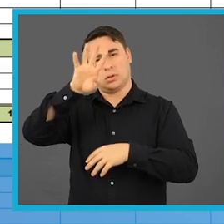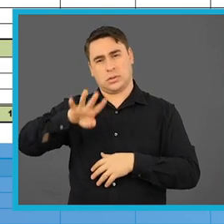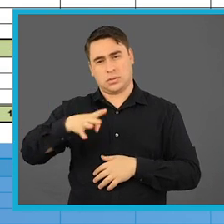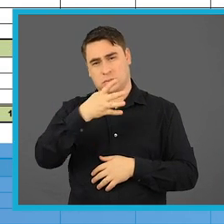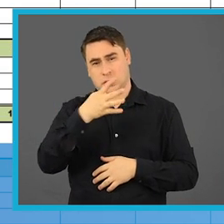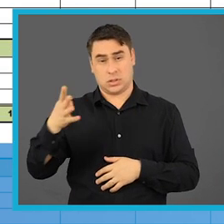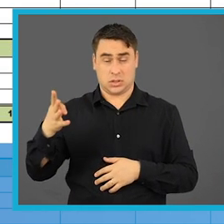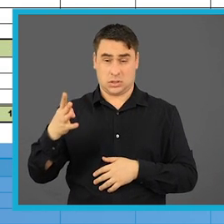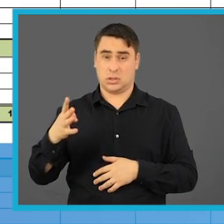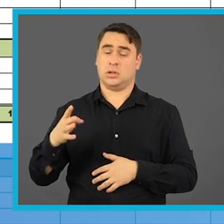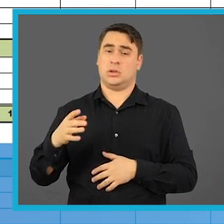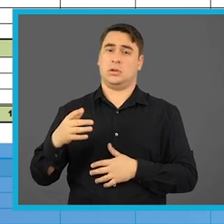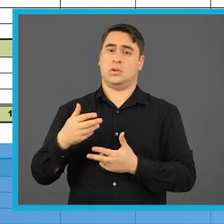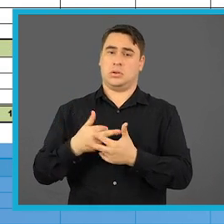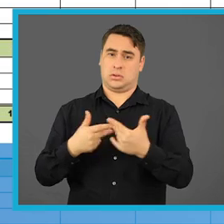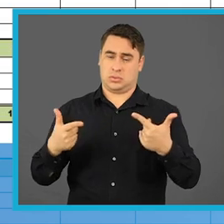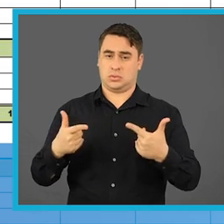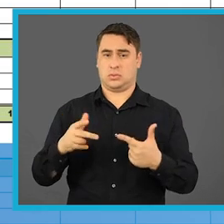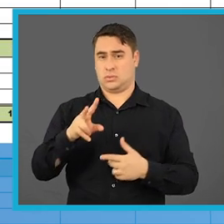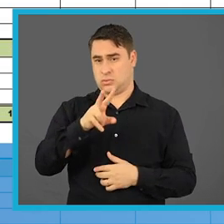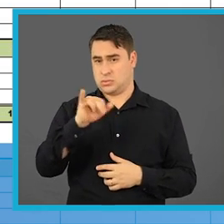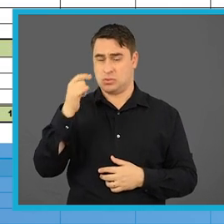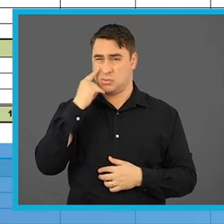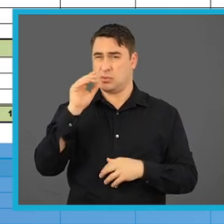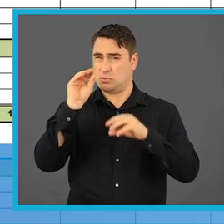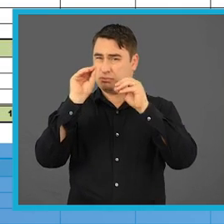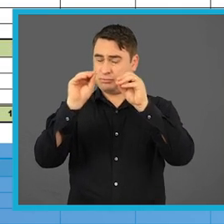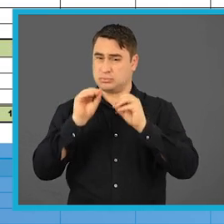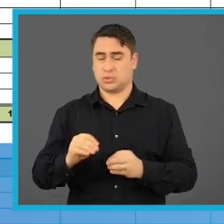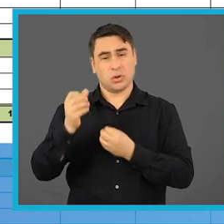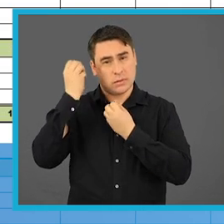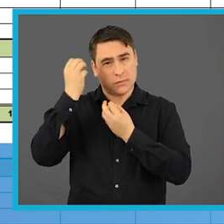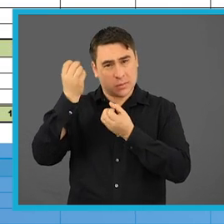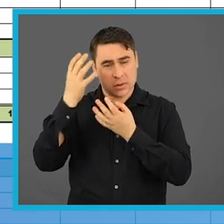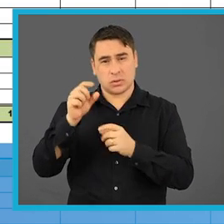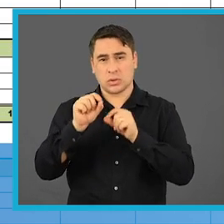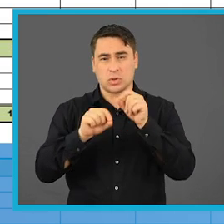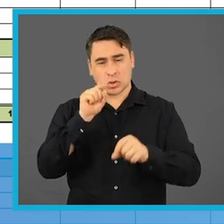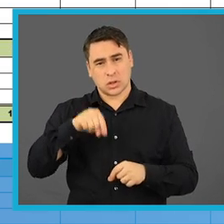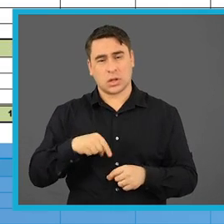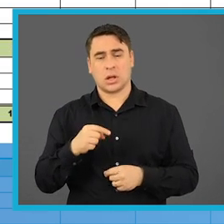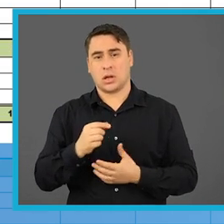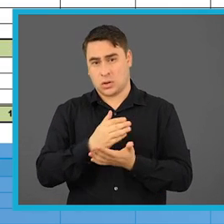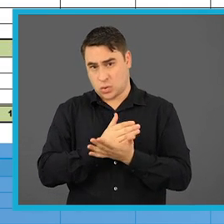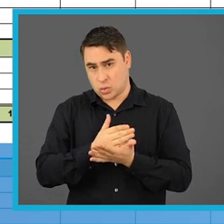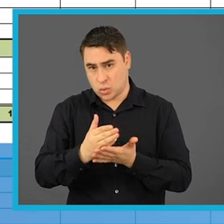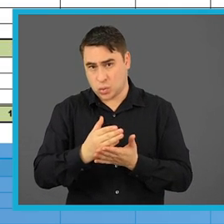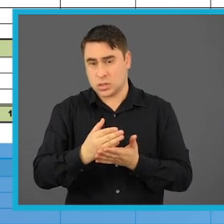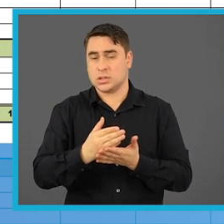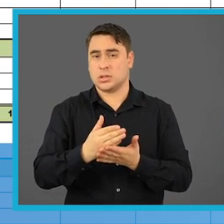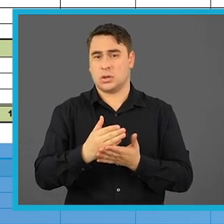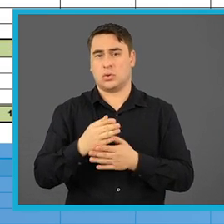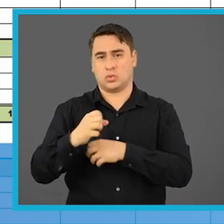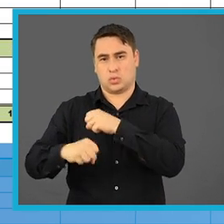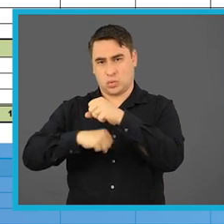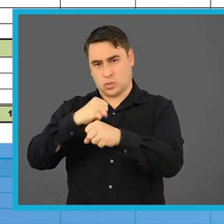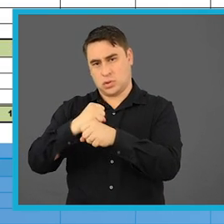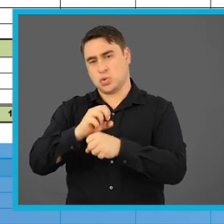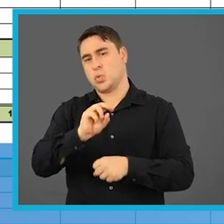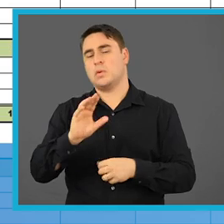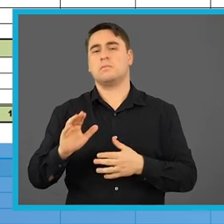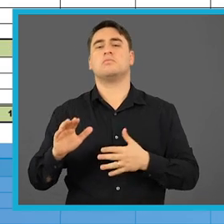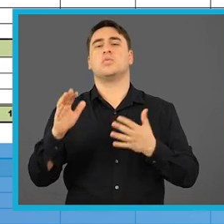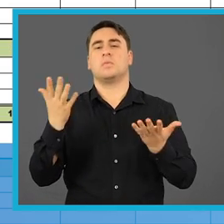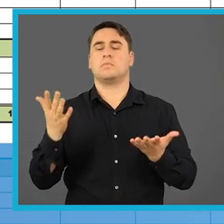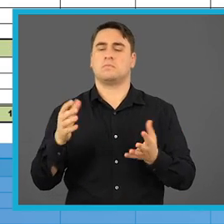sua planilha que do fluxo de caixa daqui de cima que você vai inserir uma informação, que é o saldo inicial do ano